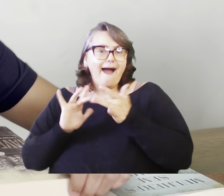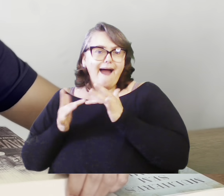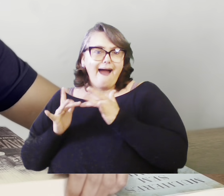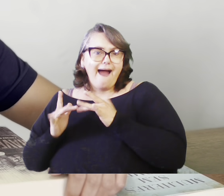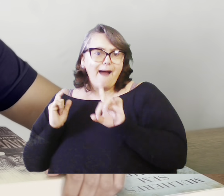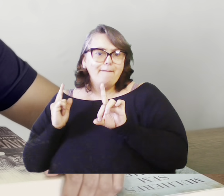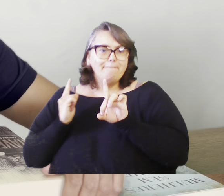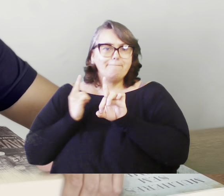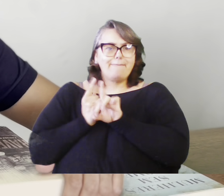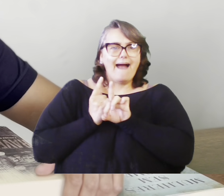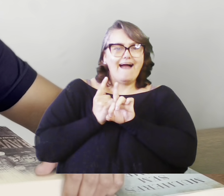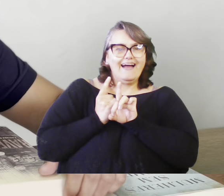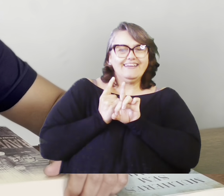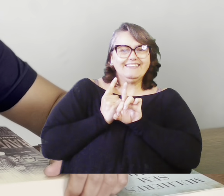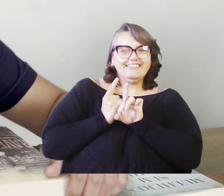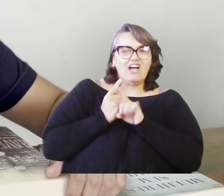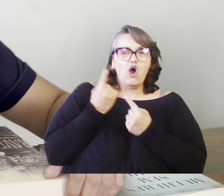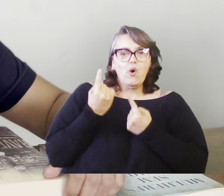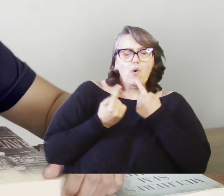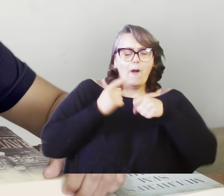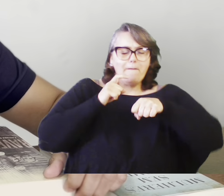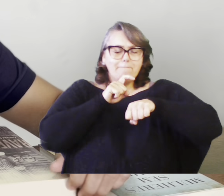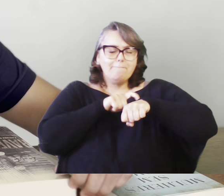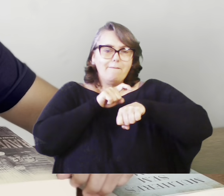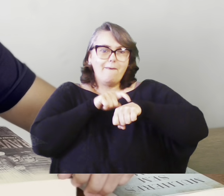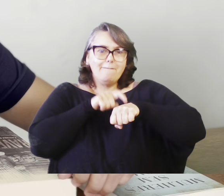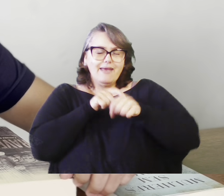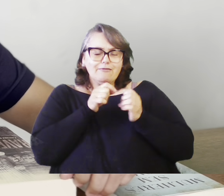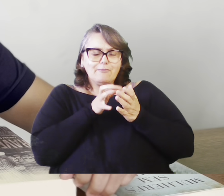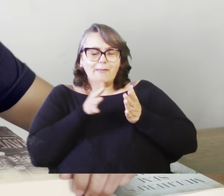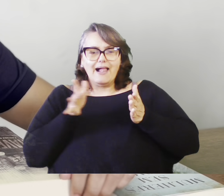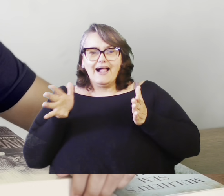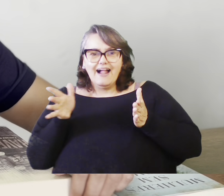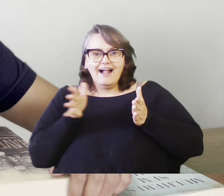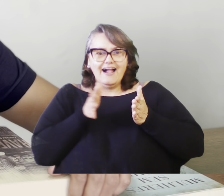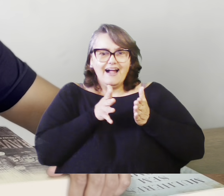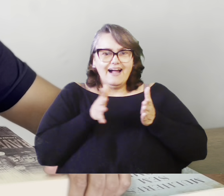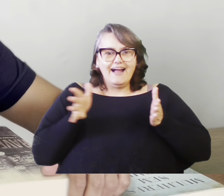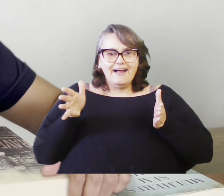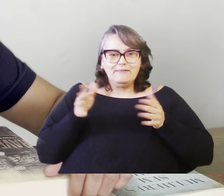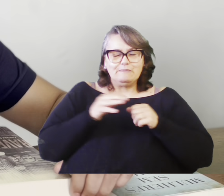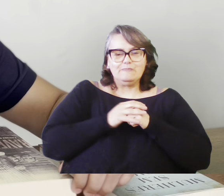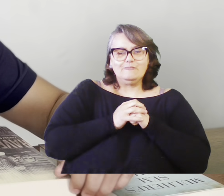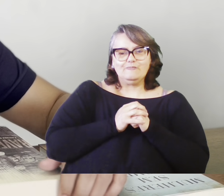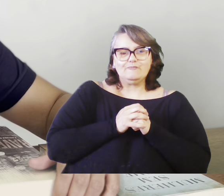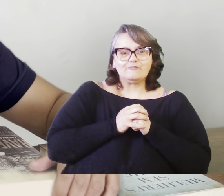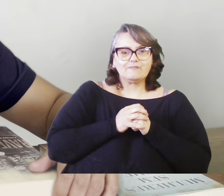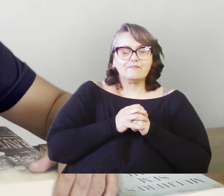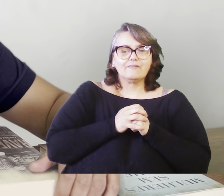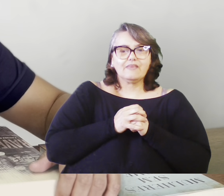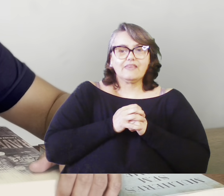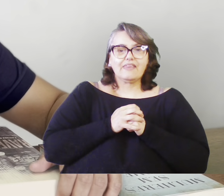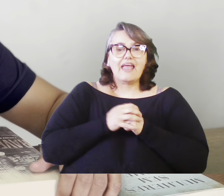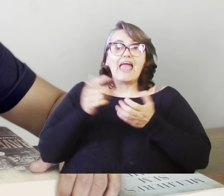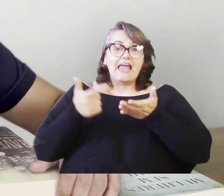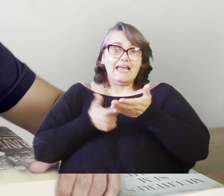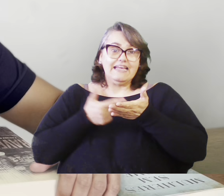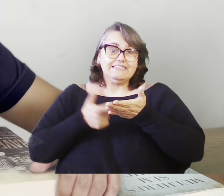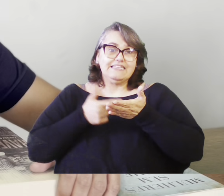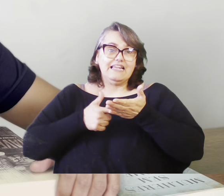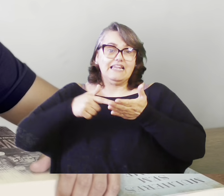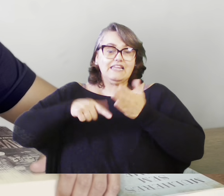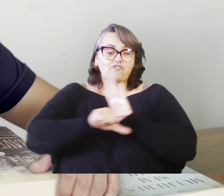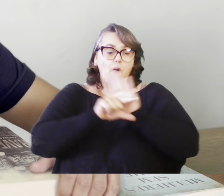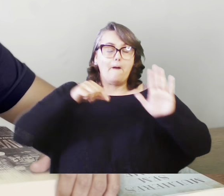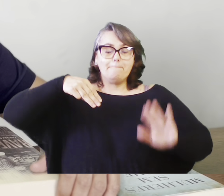se intercalam, cujas histórias se encontram num determinado momento do livro.